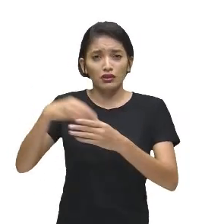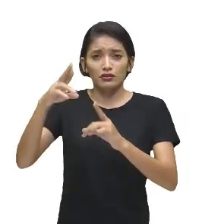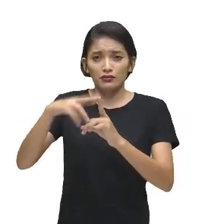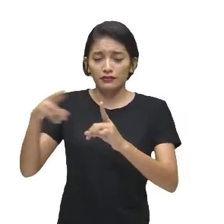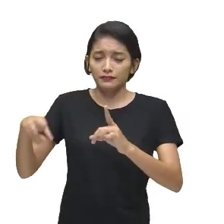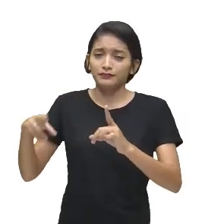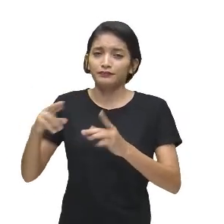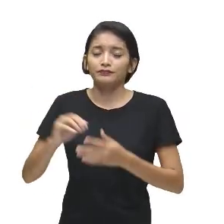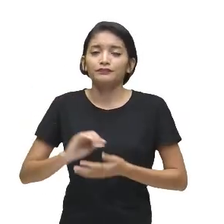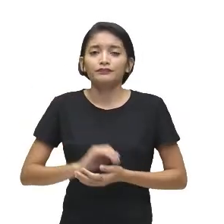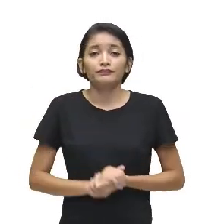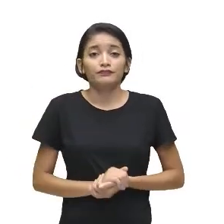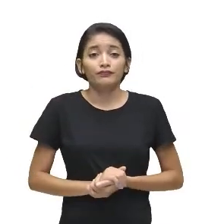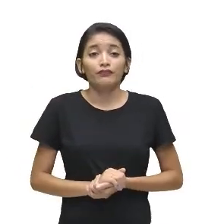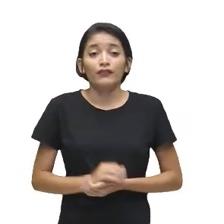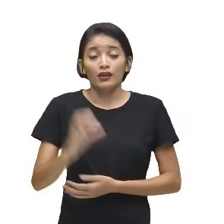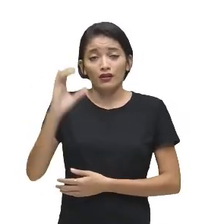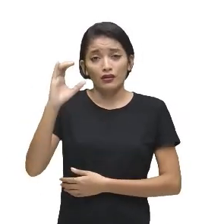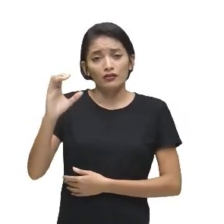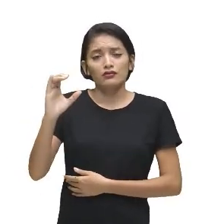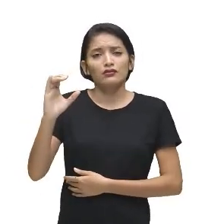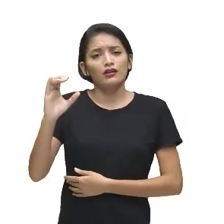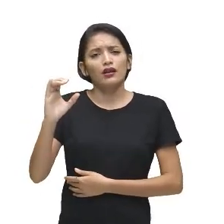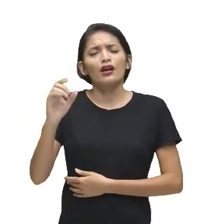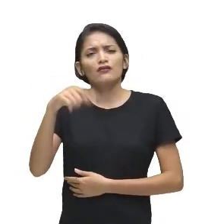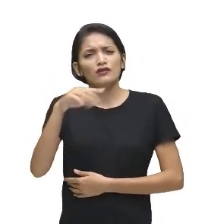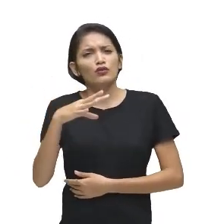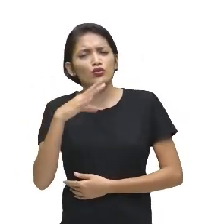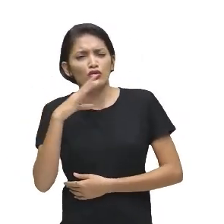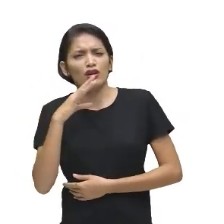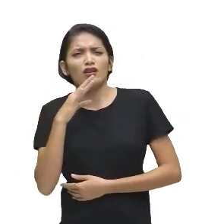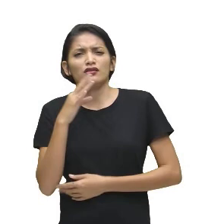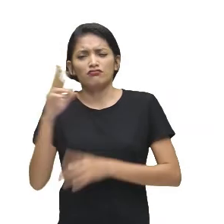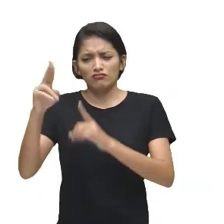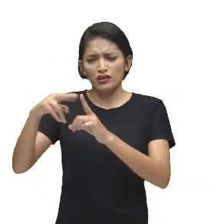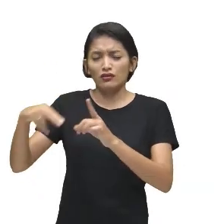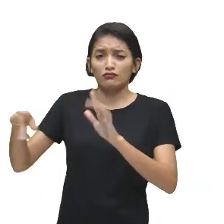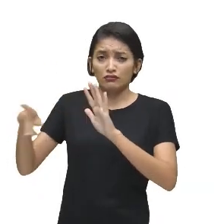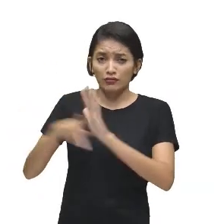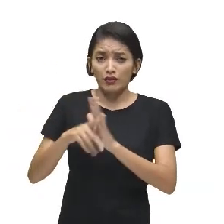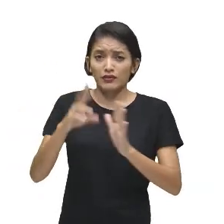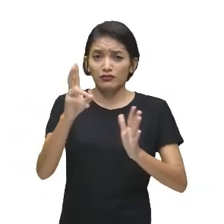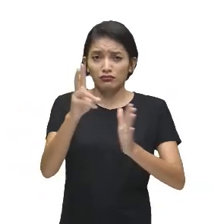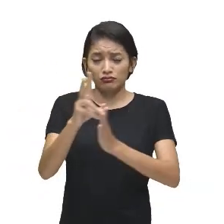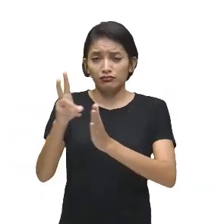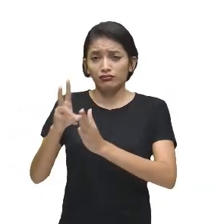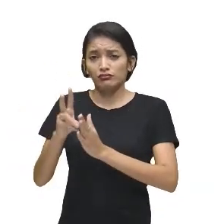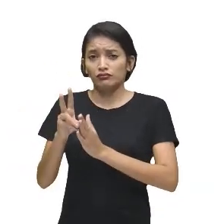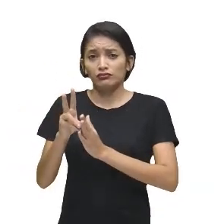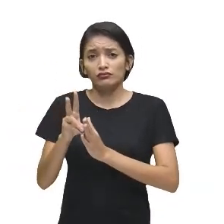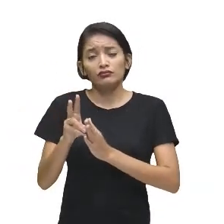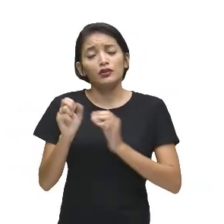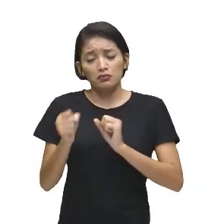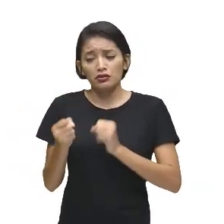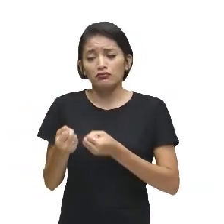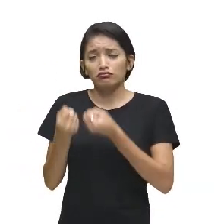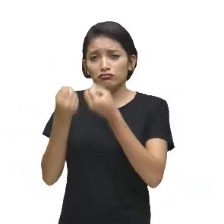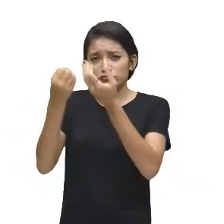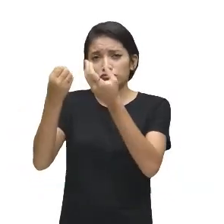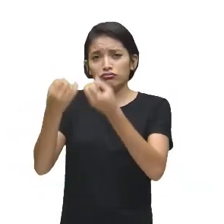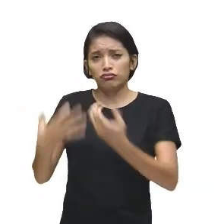Né? Letra C. Você conhece a história de alguma religião indígena? Você pode contar para a gente também,